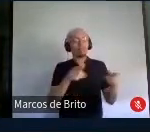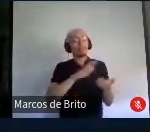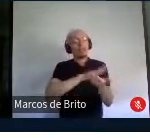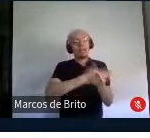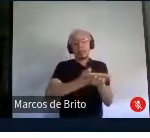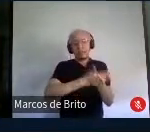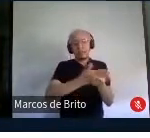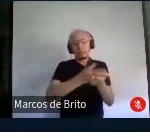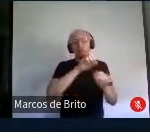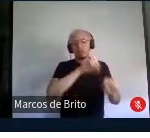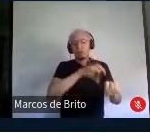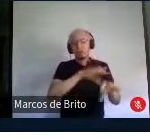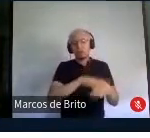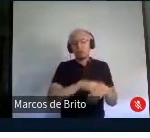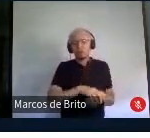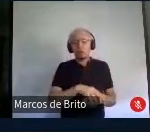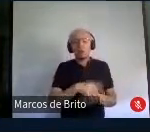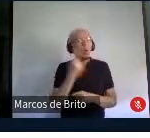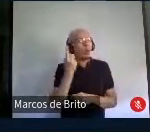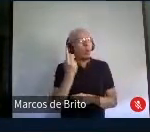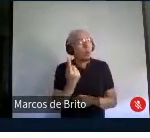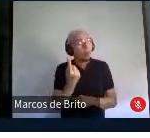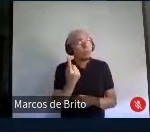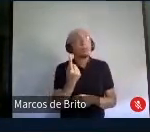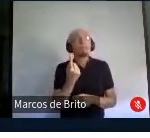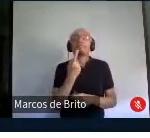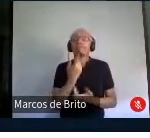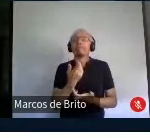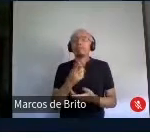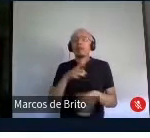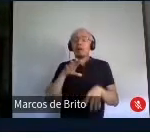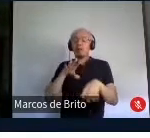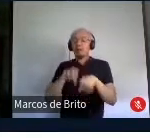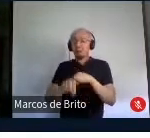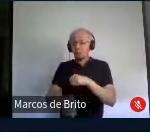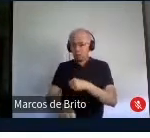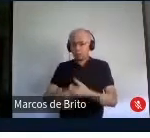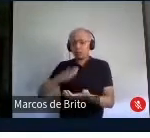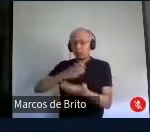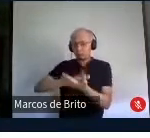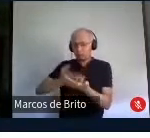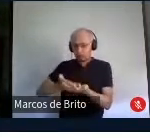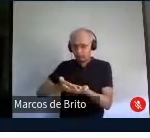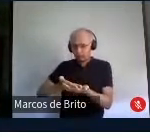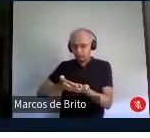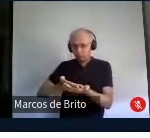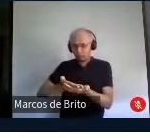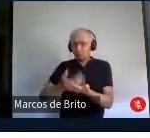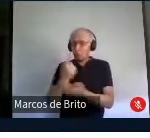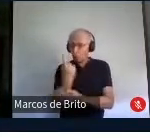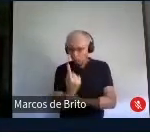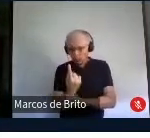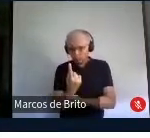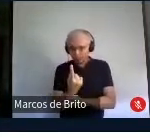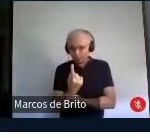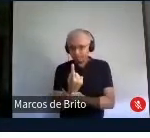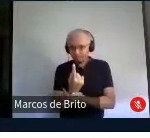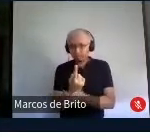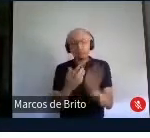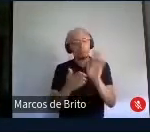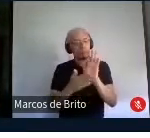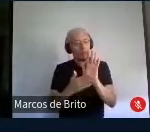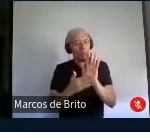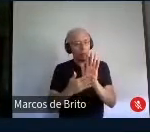educacional. Uma delas apresentou o título formação de intérprete apenas, ou seja,